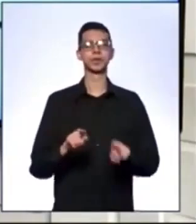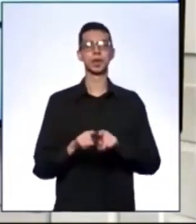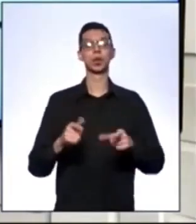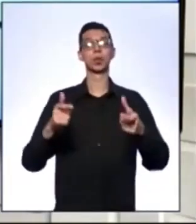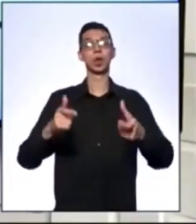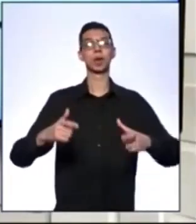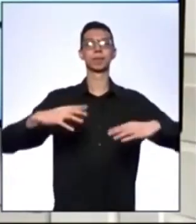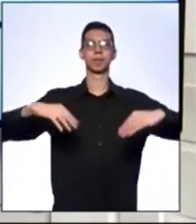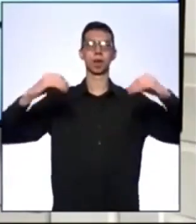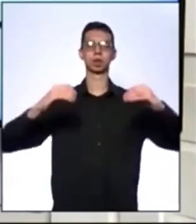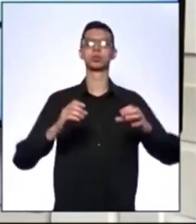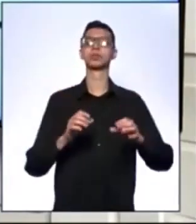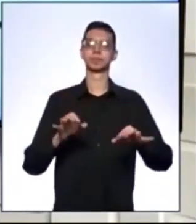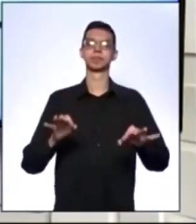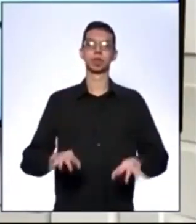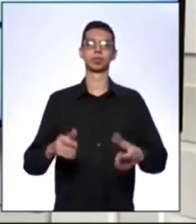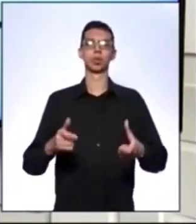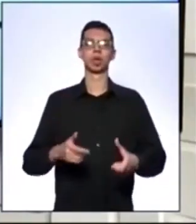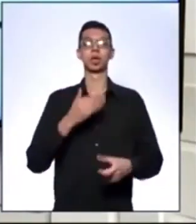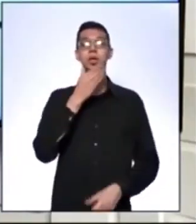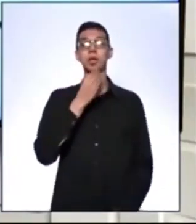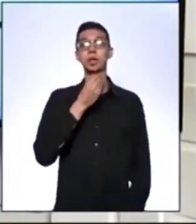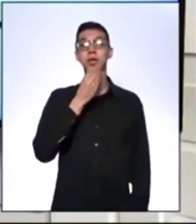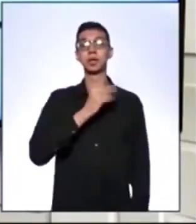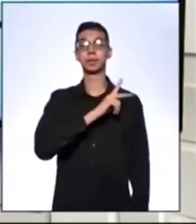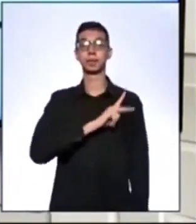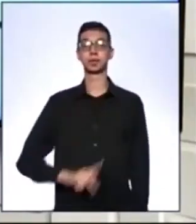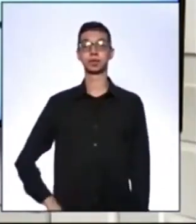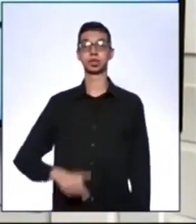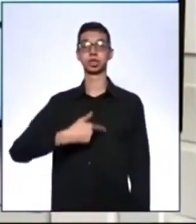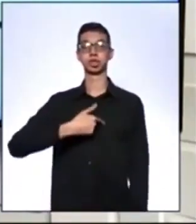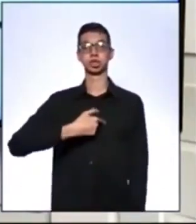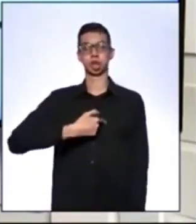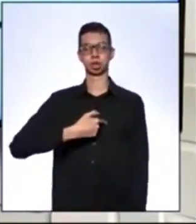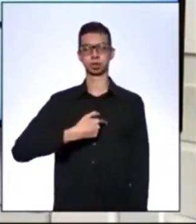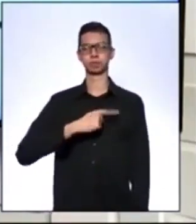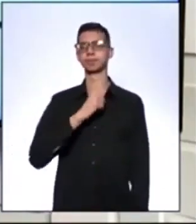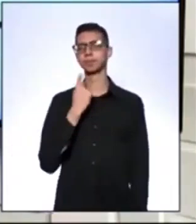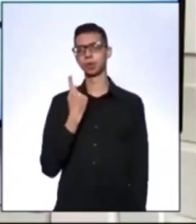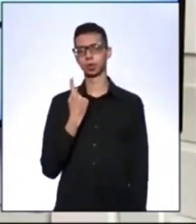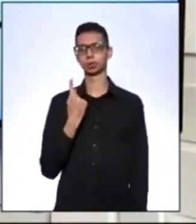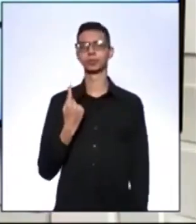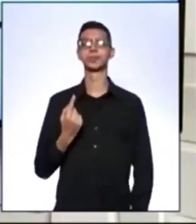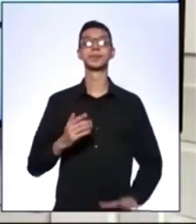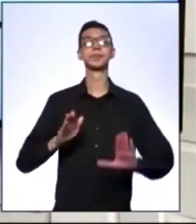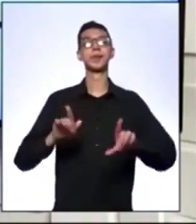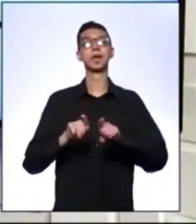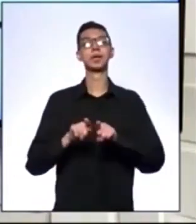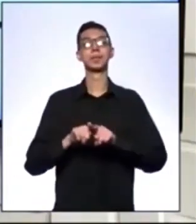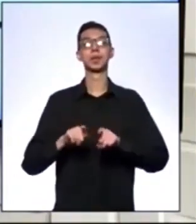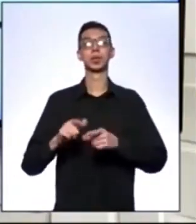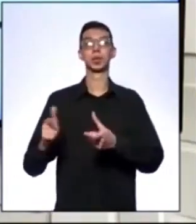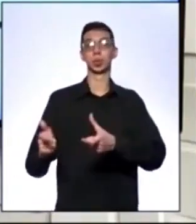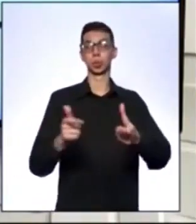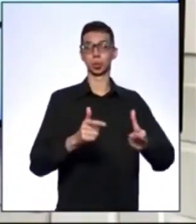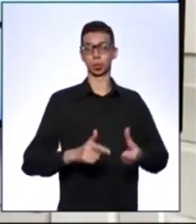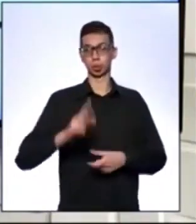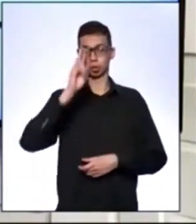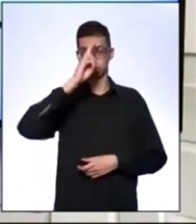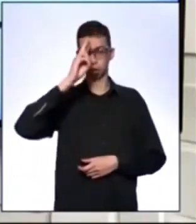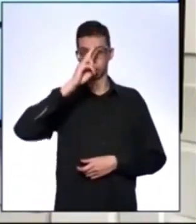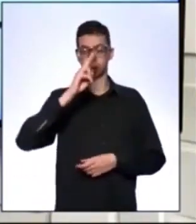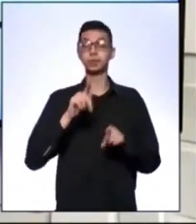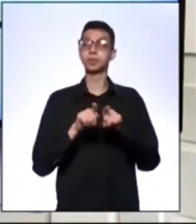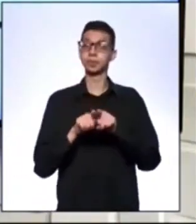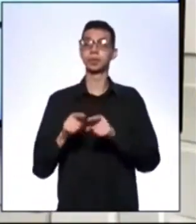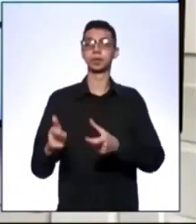Vargas se suicidou, por exemplo, enfim. Mas além dos espaços históricos, os espaços